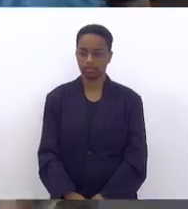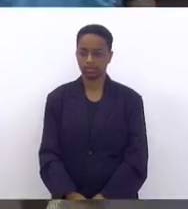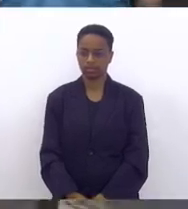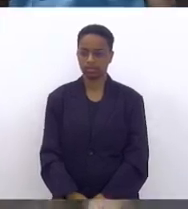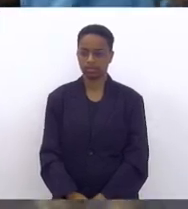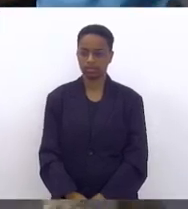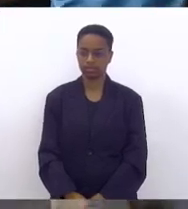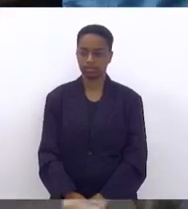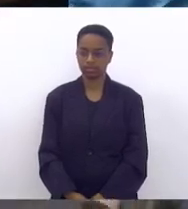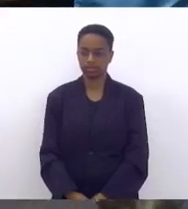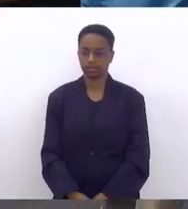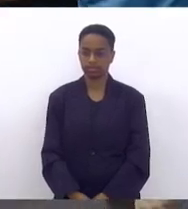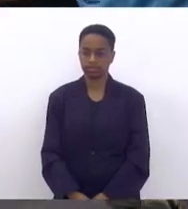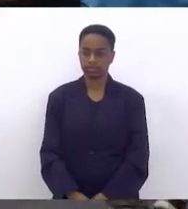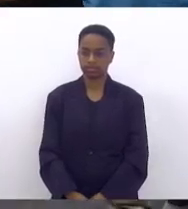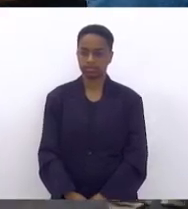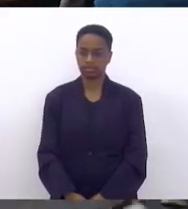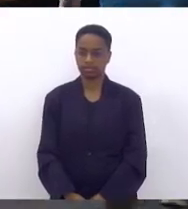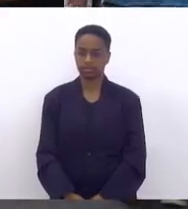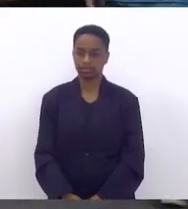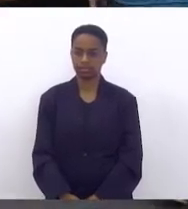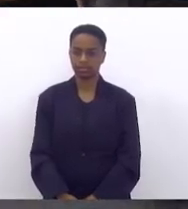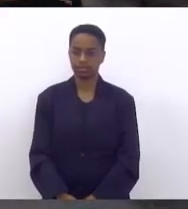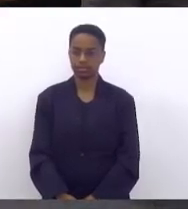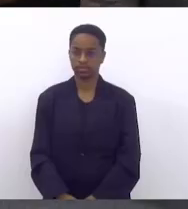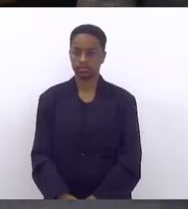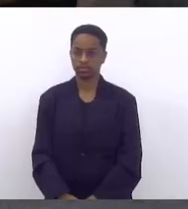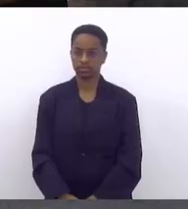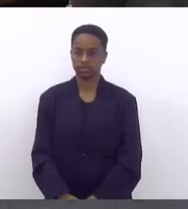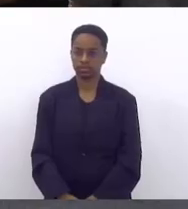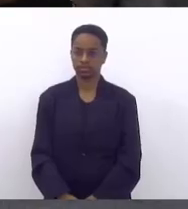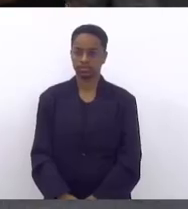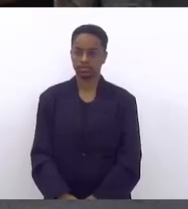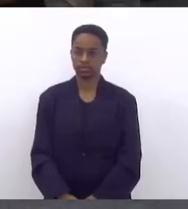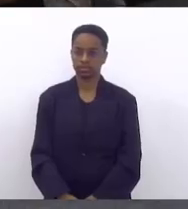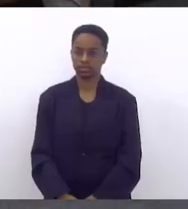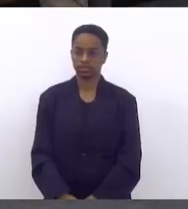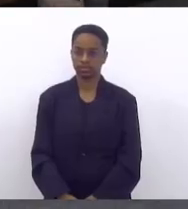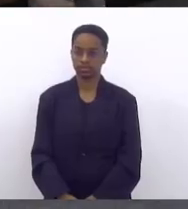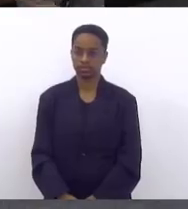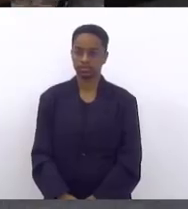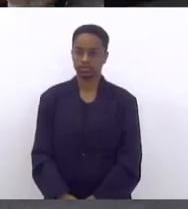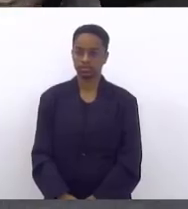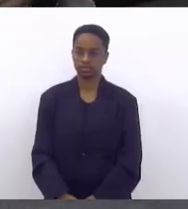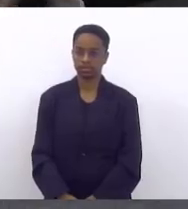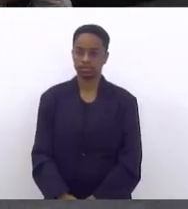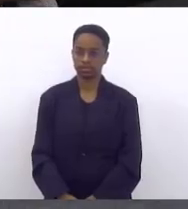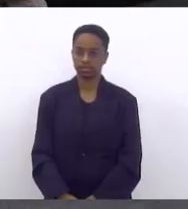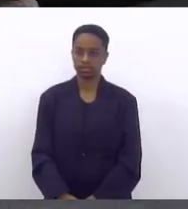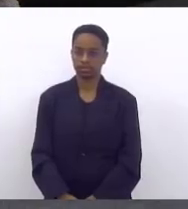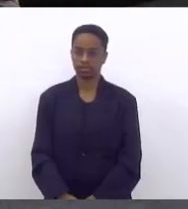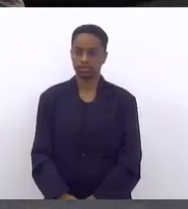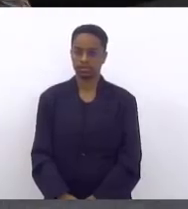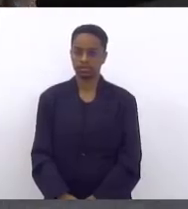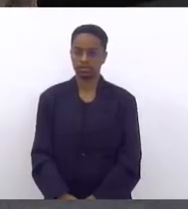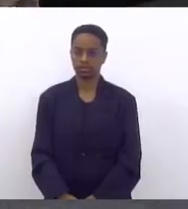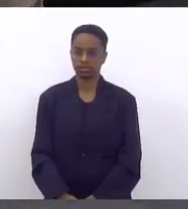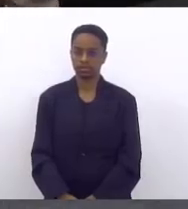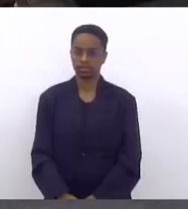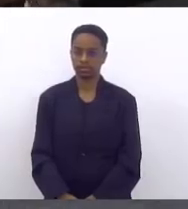Pessoal da Lerge aí, cadê o pessoal da Lerge? Tá aí? Tá aqui atrás, aqui, ó. Levanta, aqui isso, levanta, esse, levanta aí, vamos